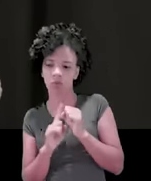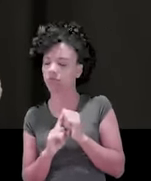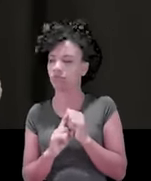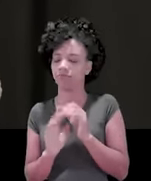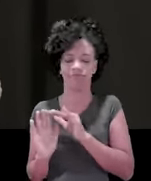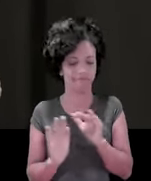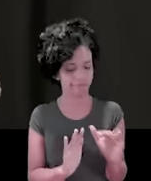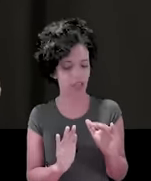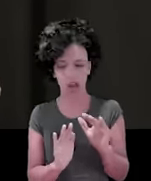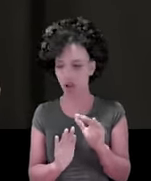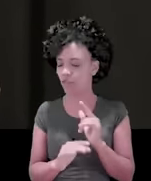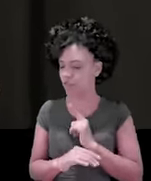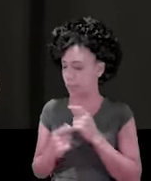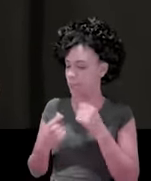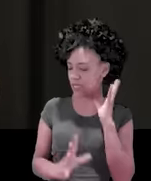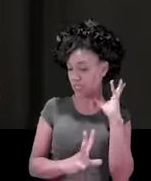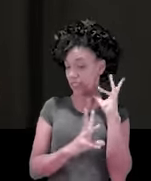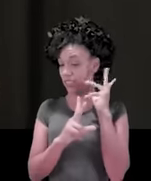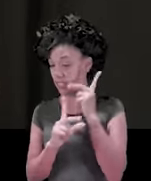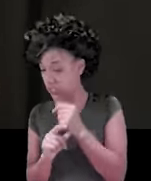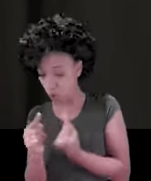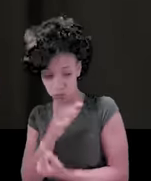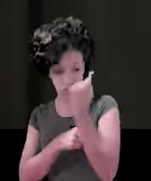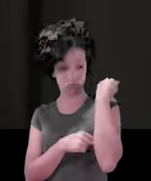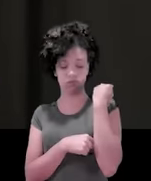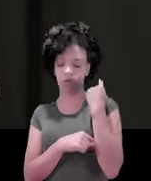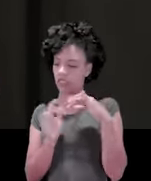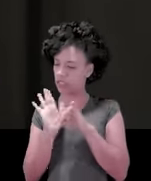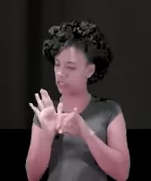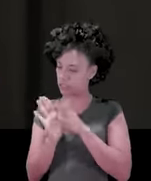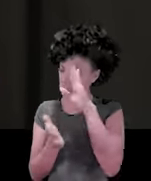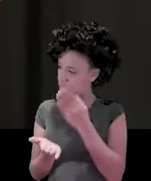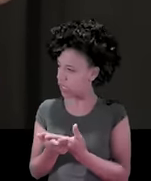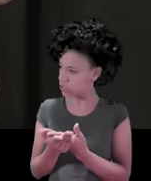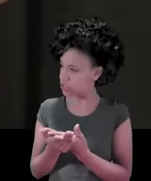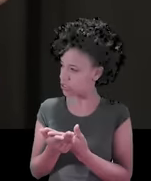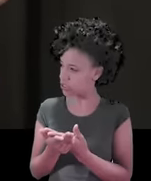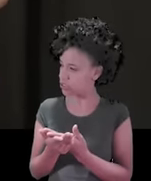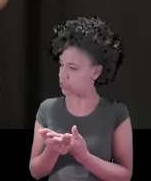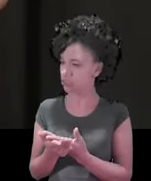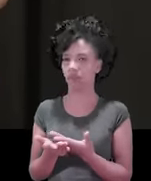sociedade atual e falou assim eu vou primitivo eu vou voltar tanto para o meu para mim aquele ser identidade